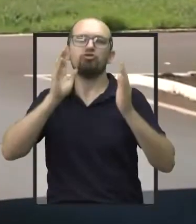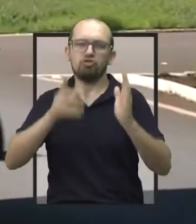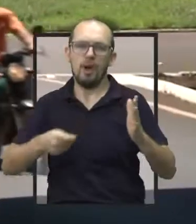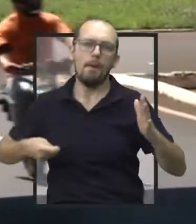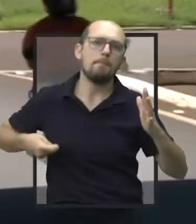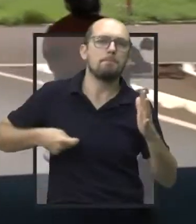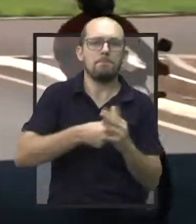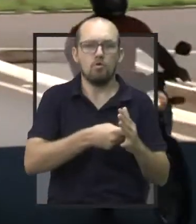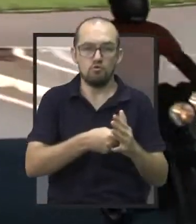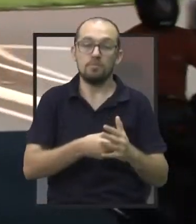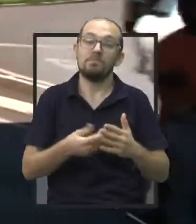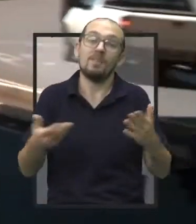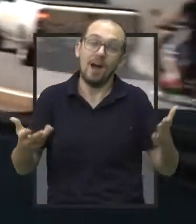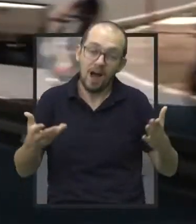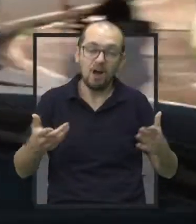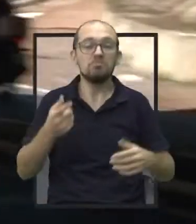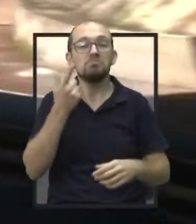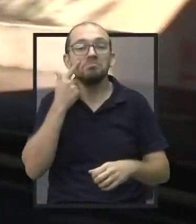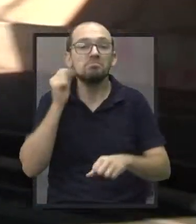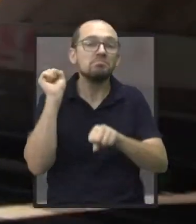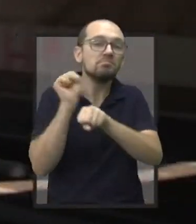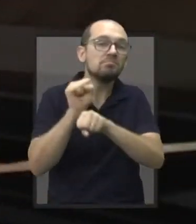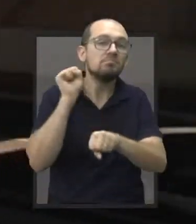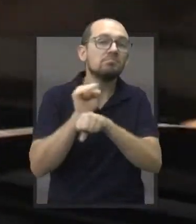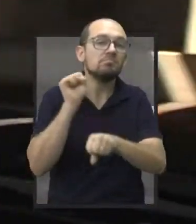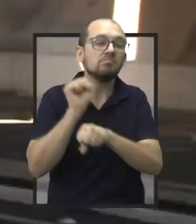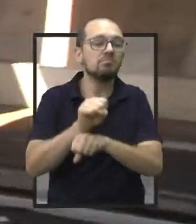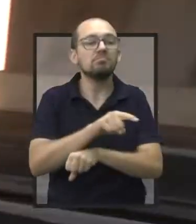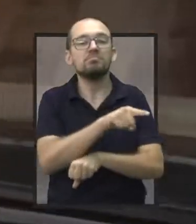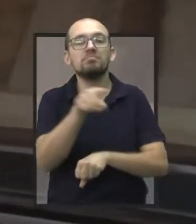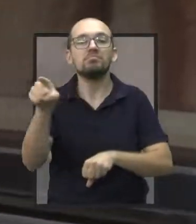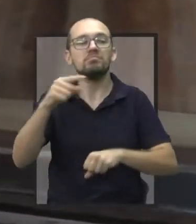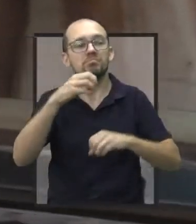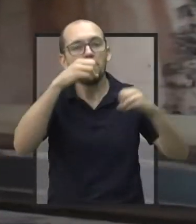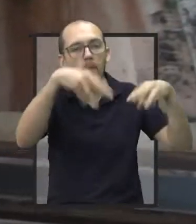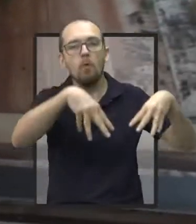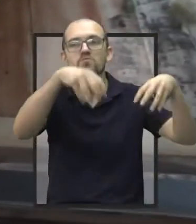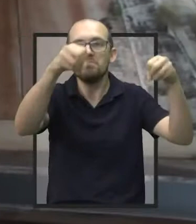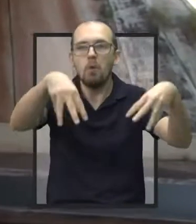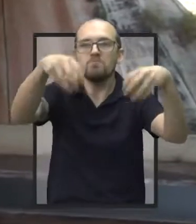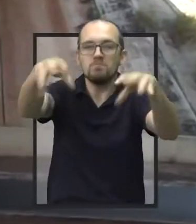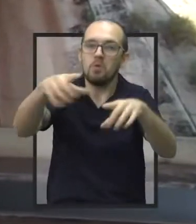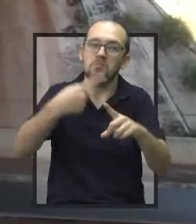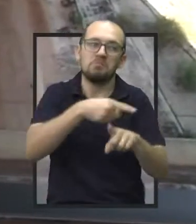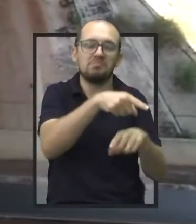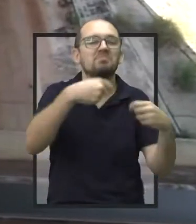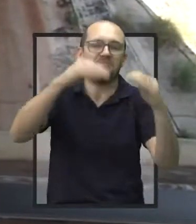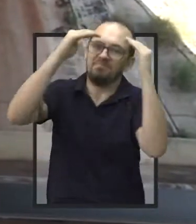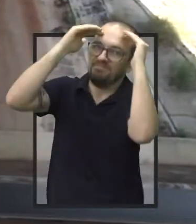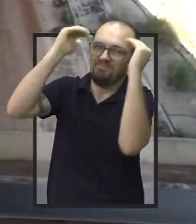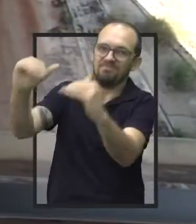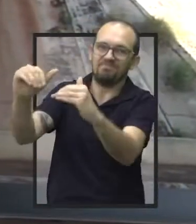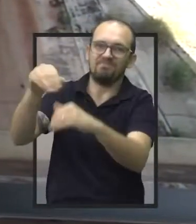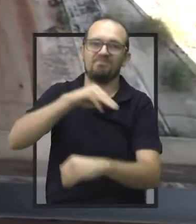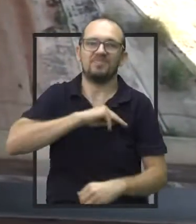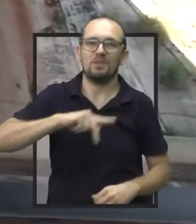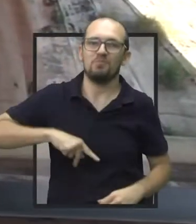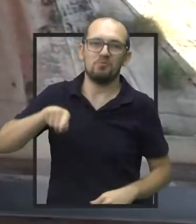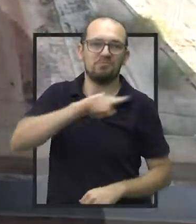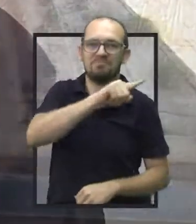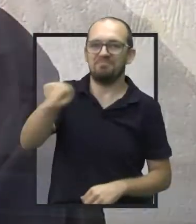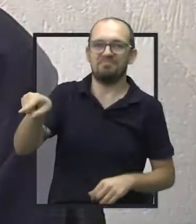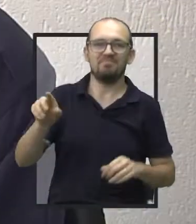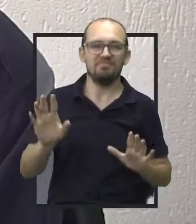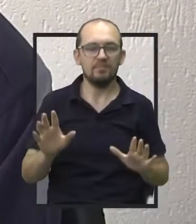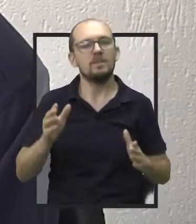e nós esperamos agora num curto espaço de tempo que eles cumpram a determinação do ministério público eu aproveito